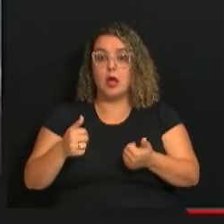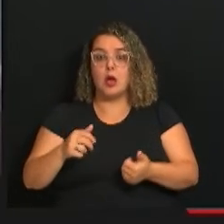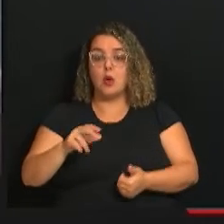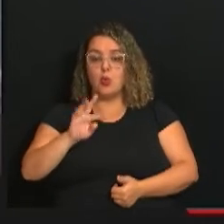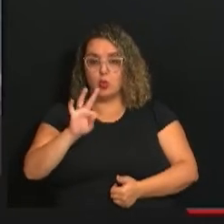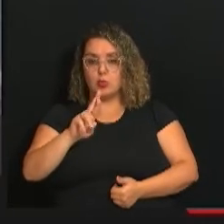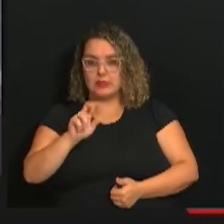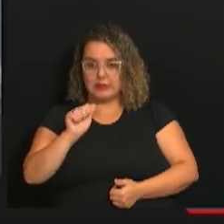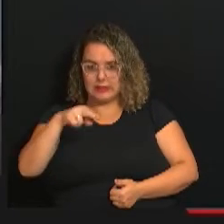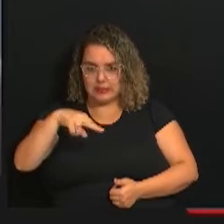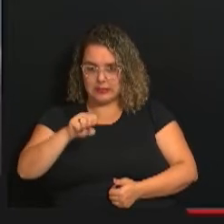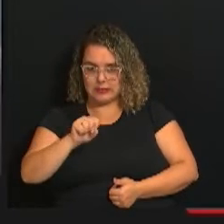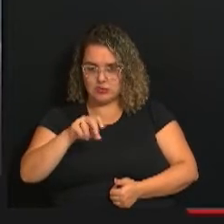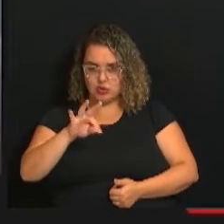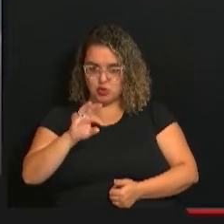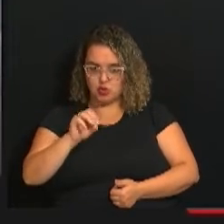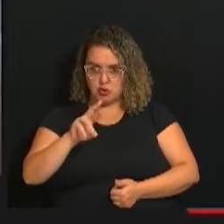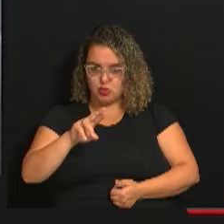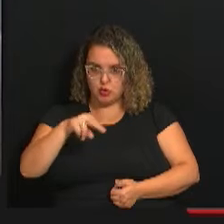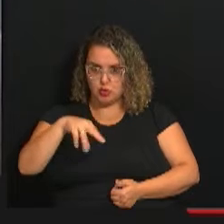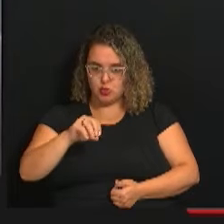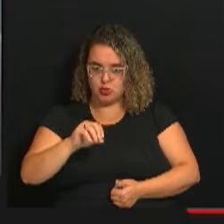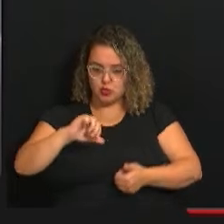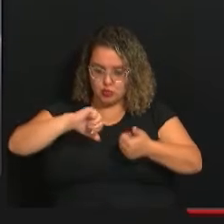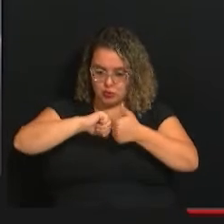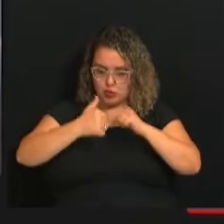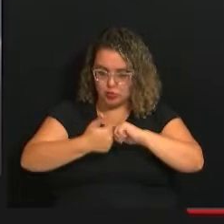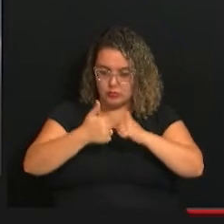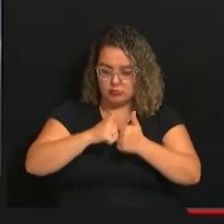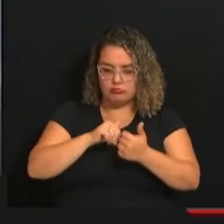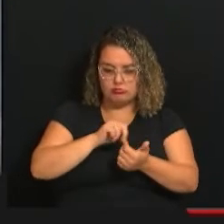Mas chegou uma hora que eu não conseguia conciliar, mesmo esse blog